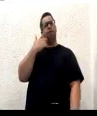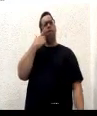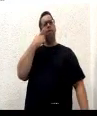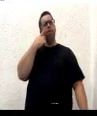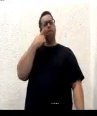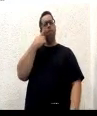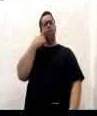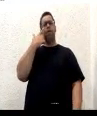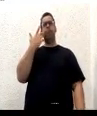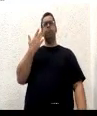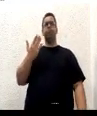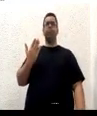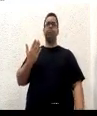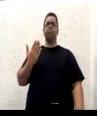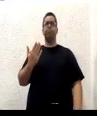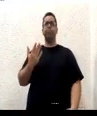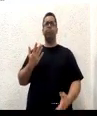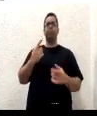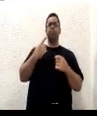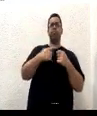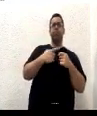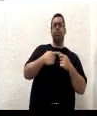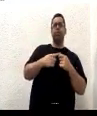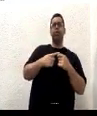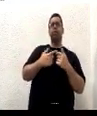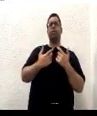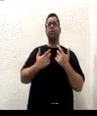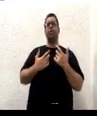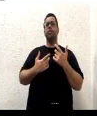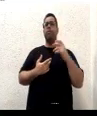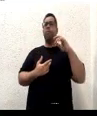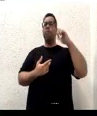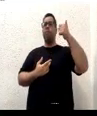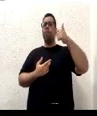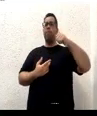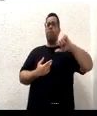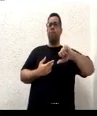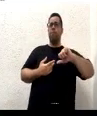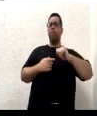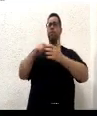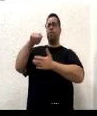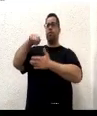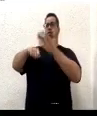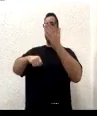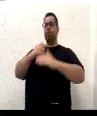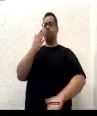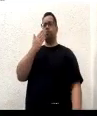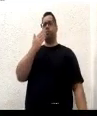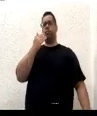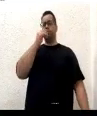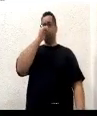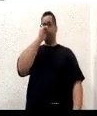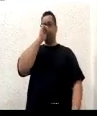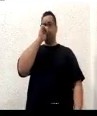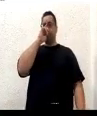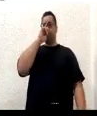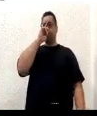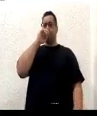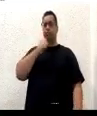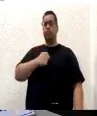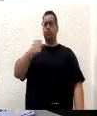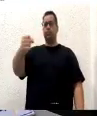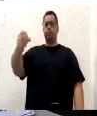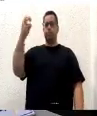acha, para ver se consegue instituir um valezinho para os funcionários, né? Concedo uma parte, vereador. Pois não,